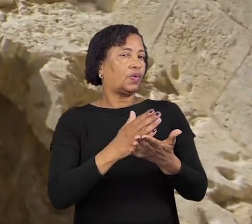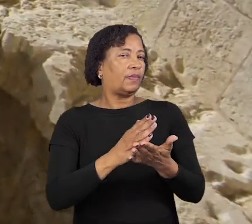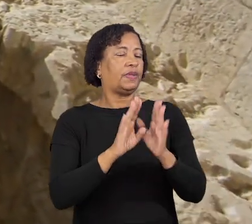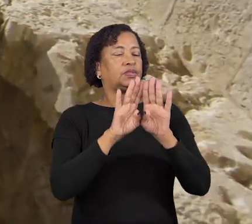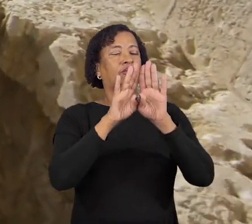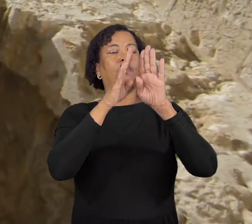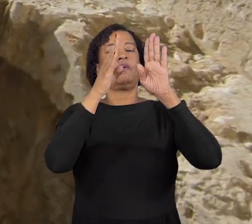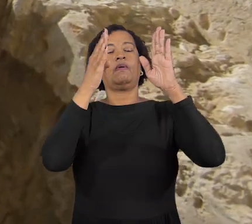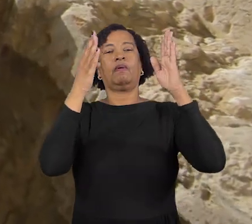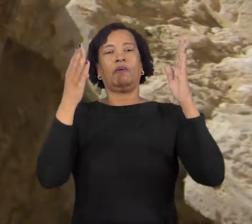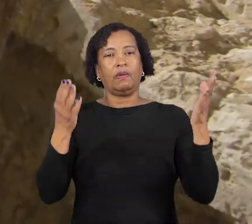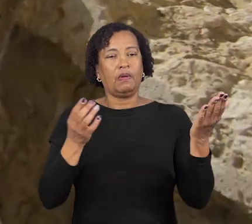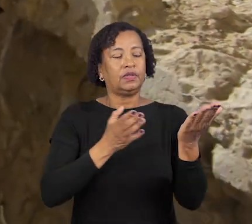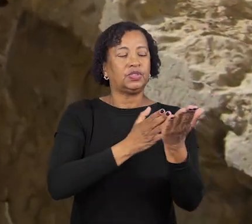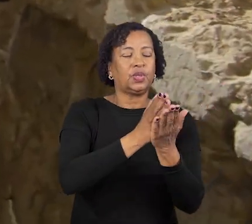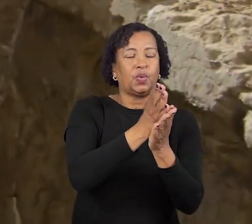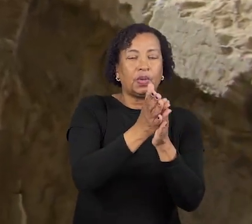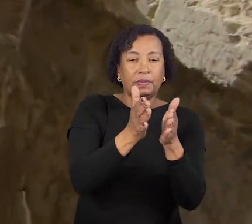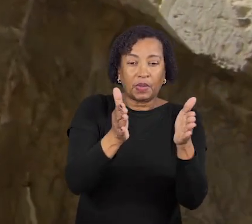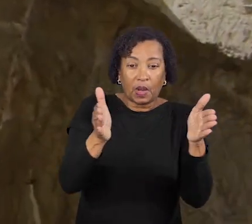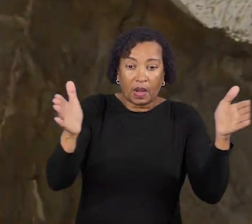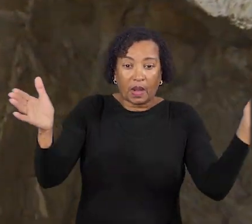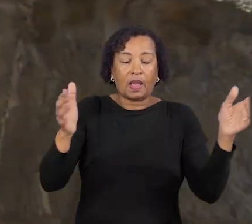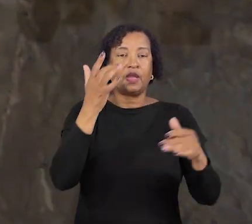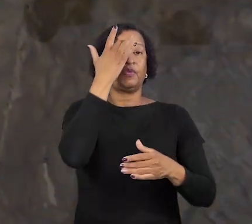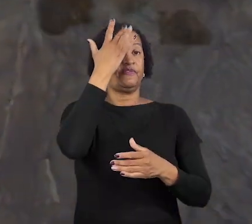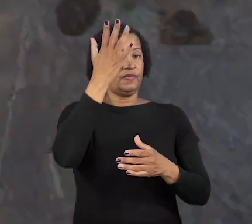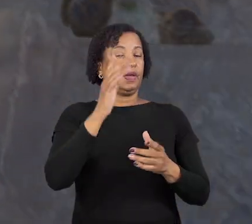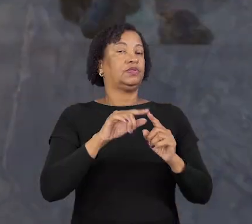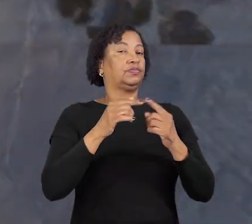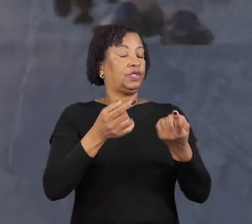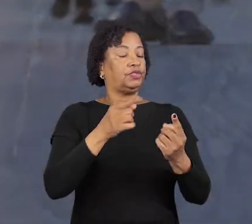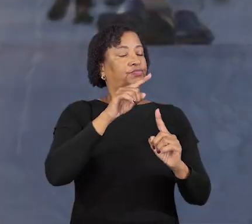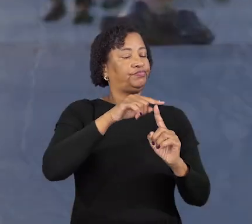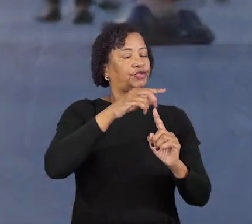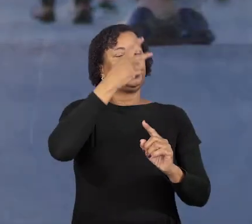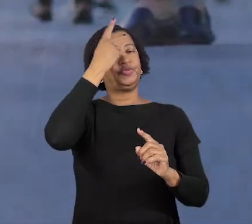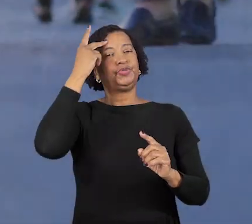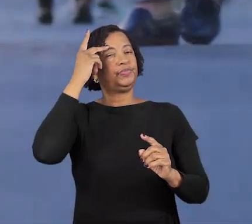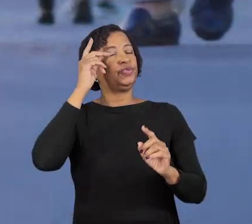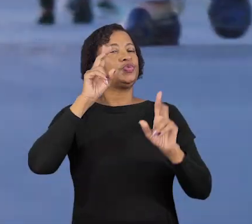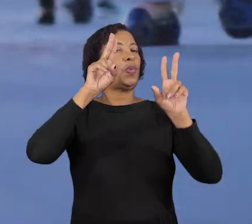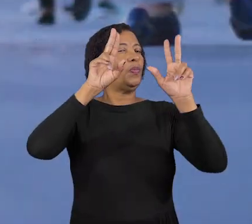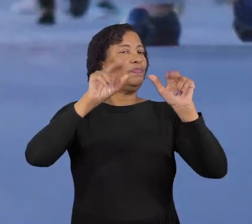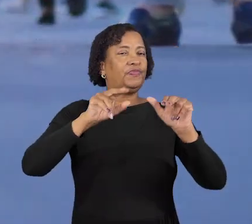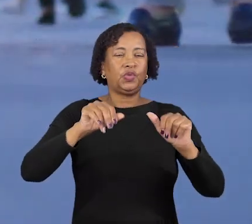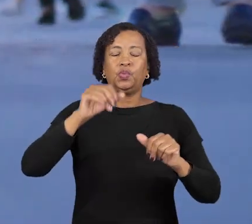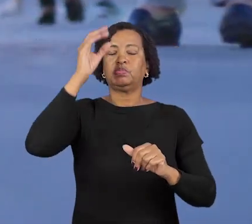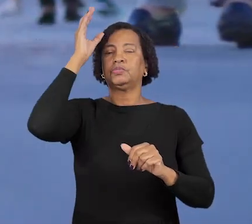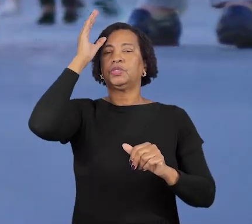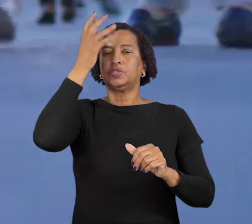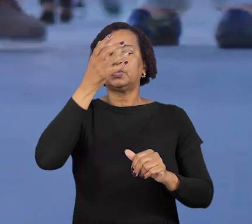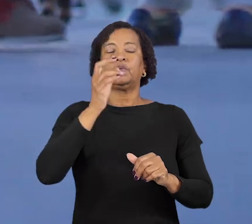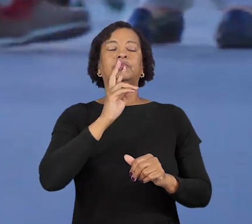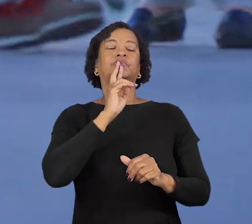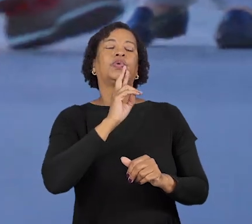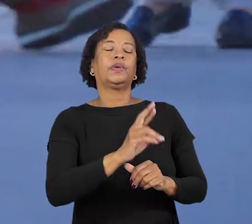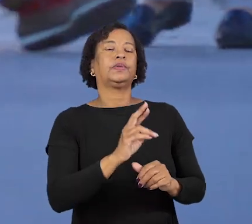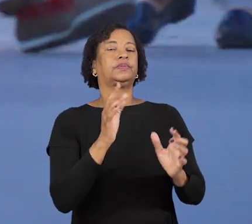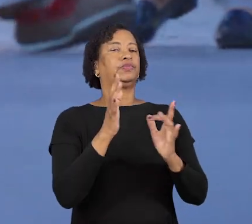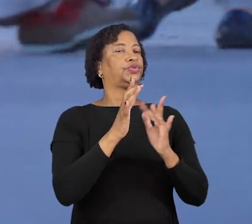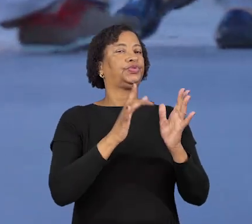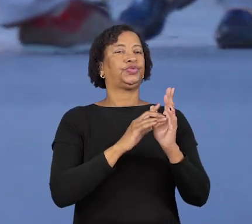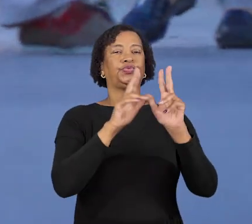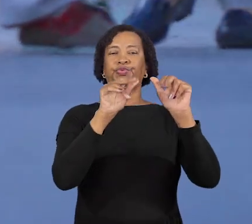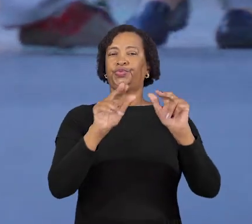grande porta, seguida de um caminho largo e fácil. Só que esse tipo de pessoa nunca se torna uma verdadeira solução ou resposta de